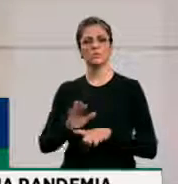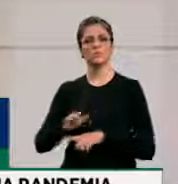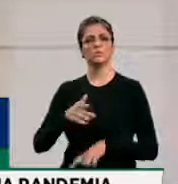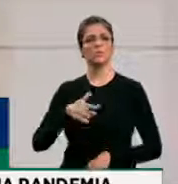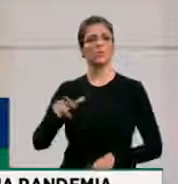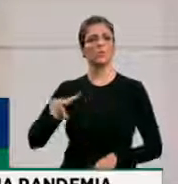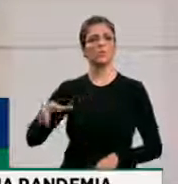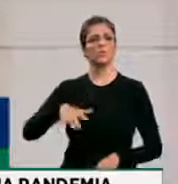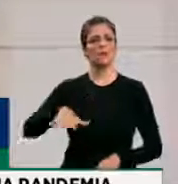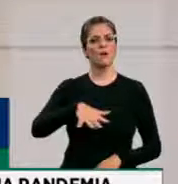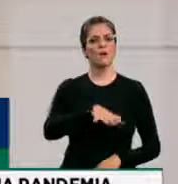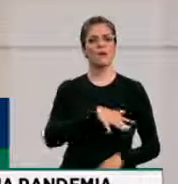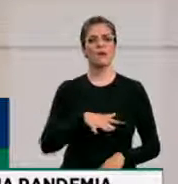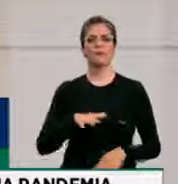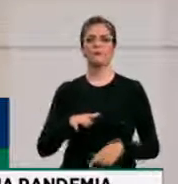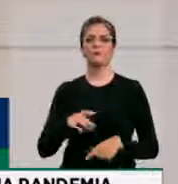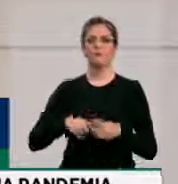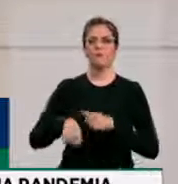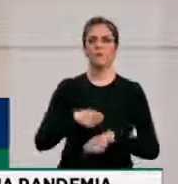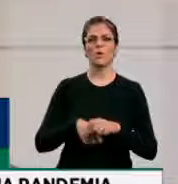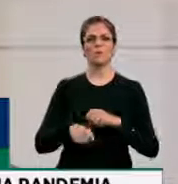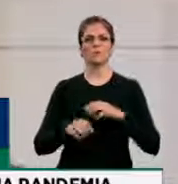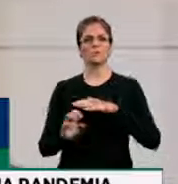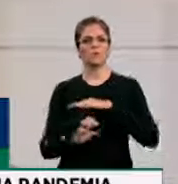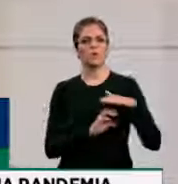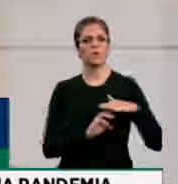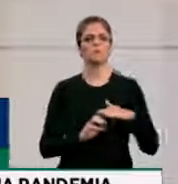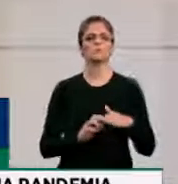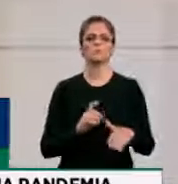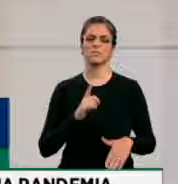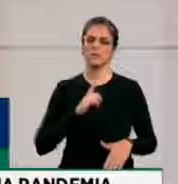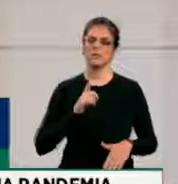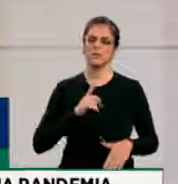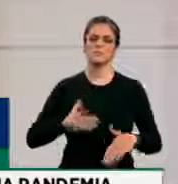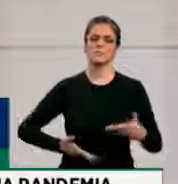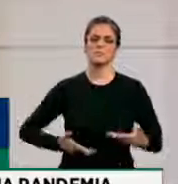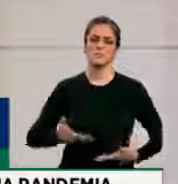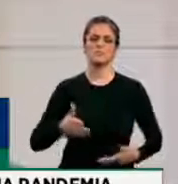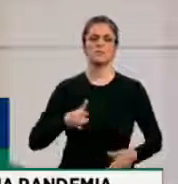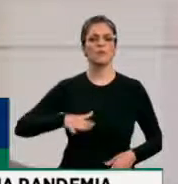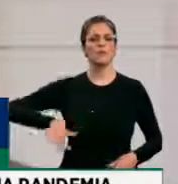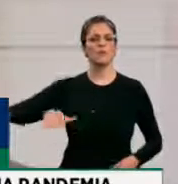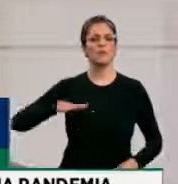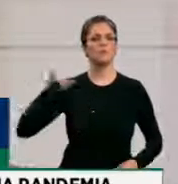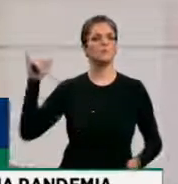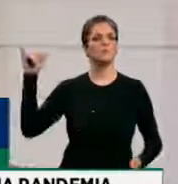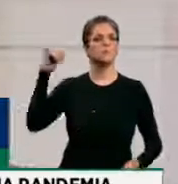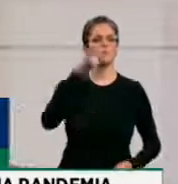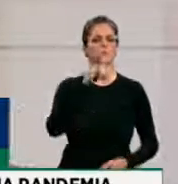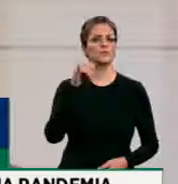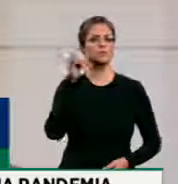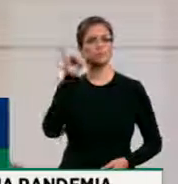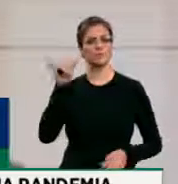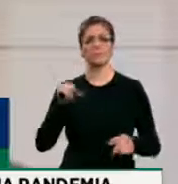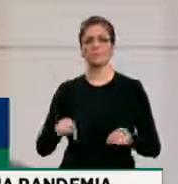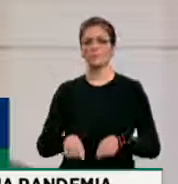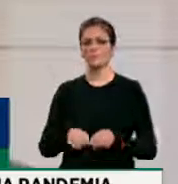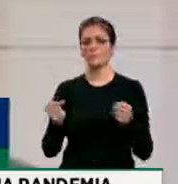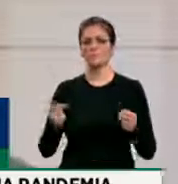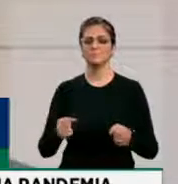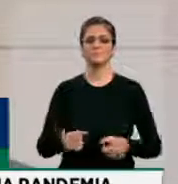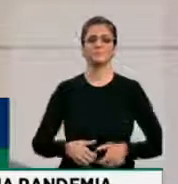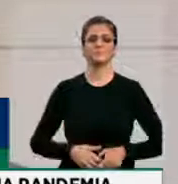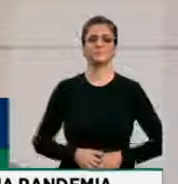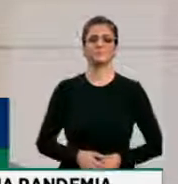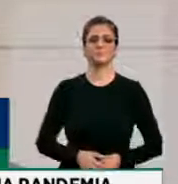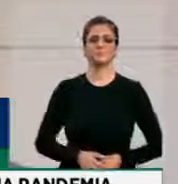outros negócios, outras empresas que prestam serviço para o setor aéreo, para que também não quebre. Uma preocupativa correta